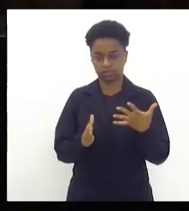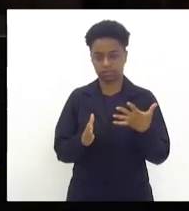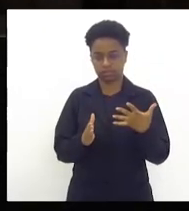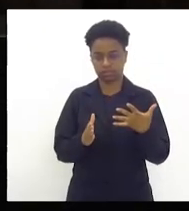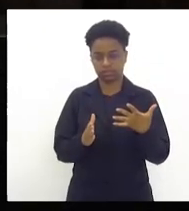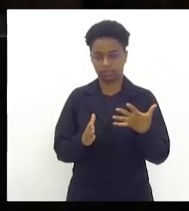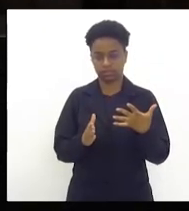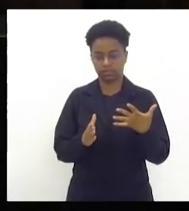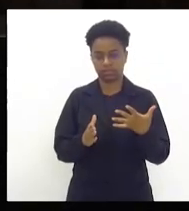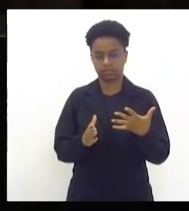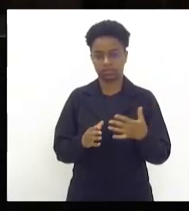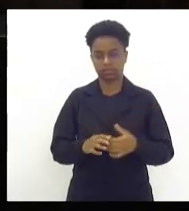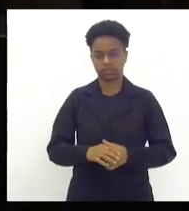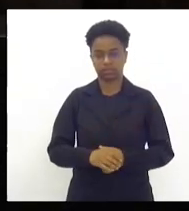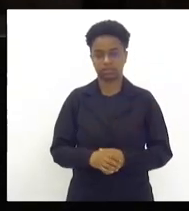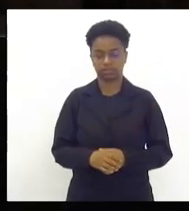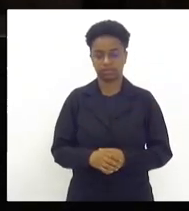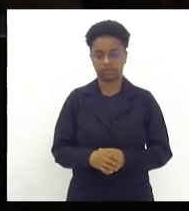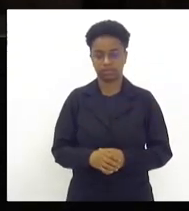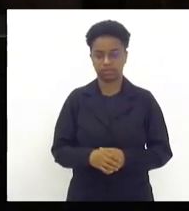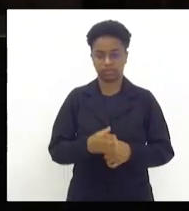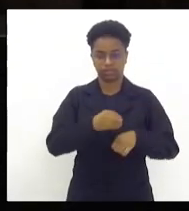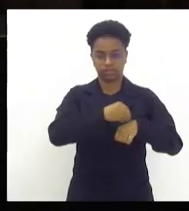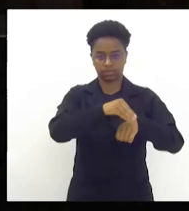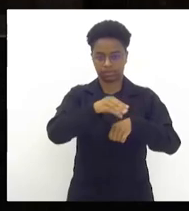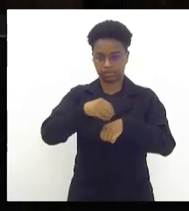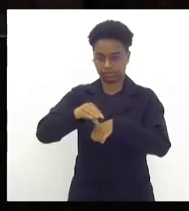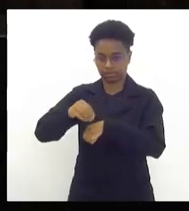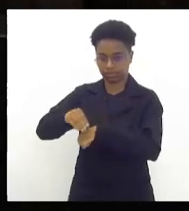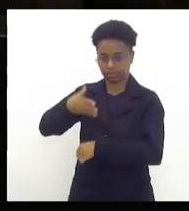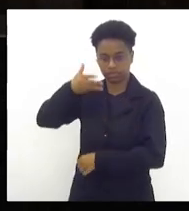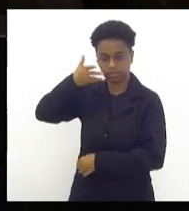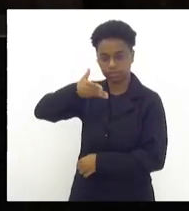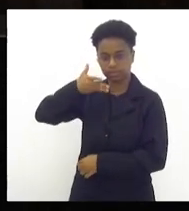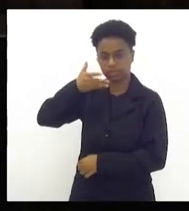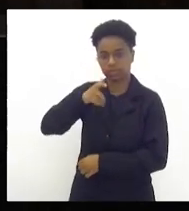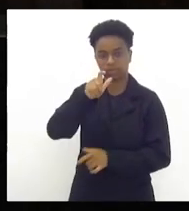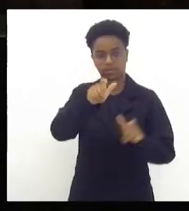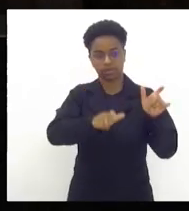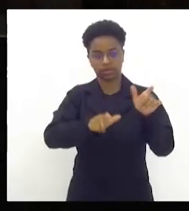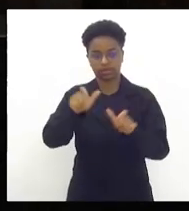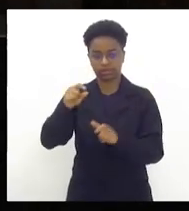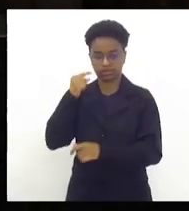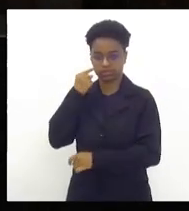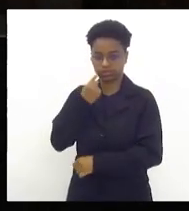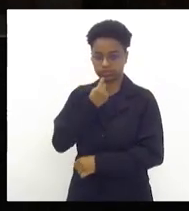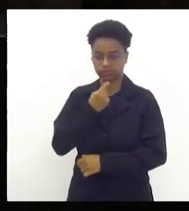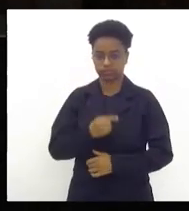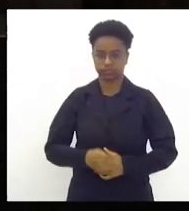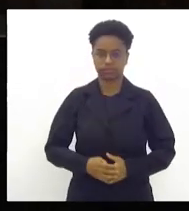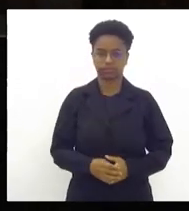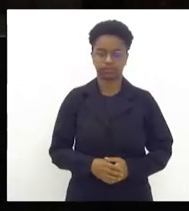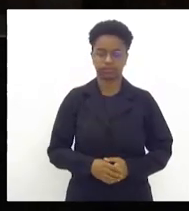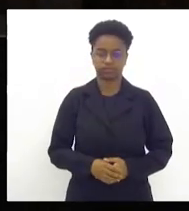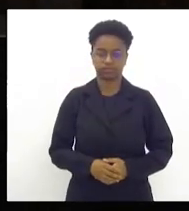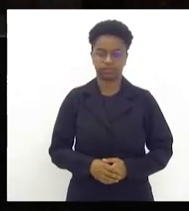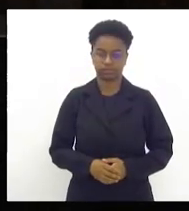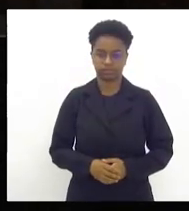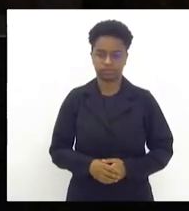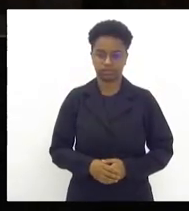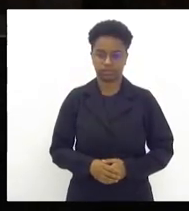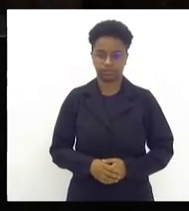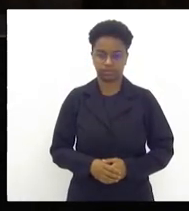da língua de Libras, que leva a nossa voz aos deficientes